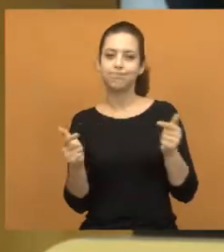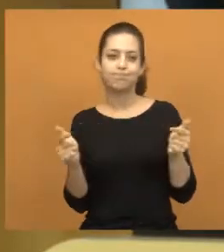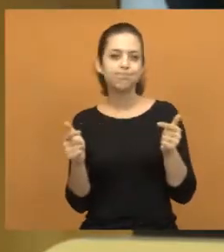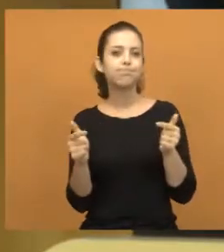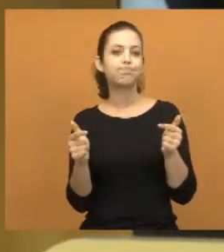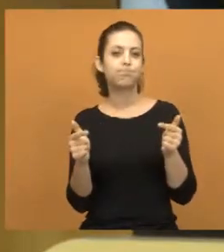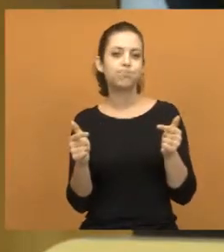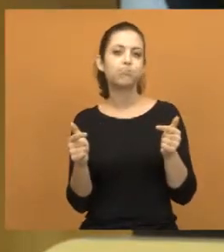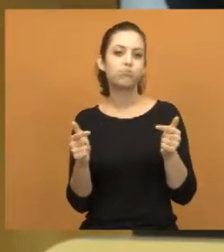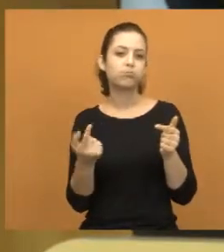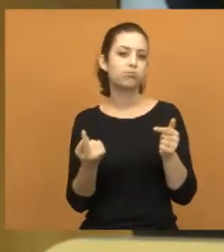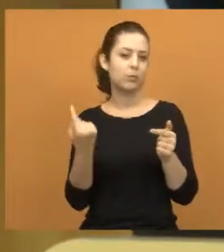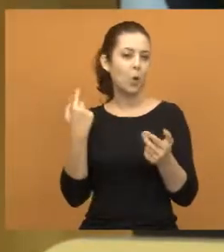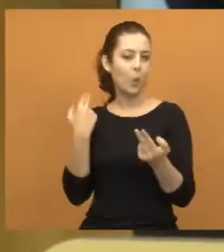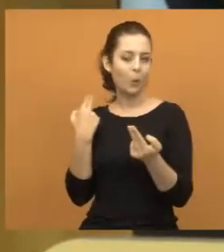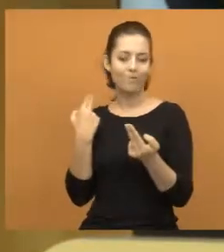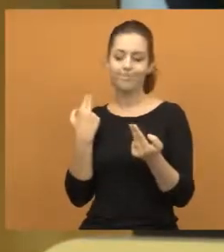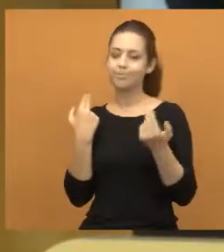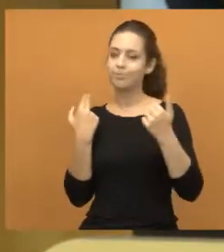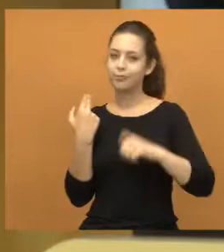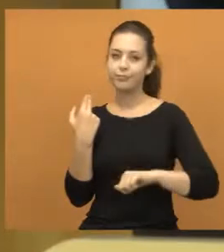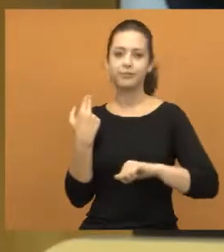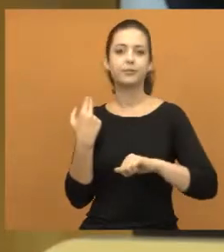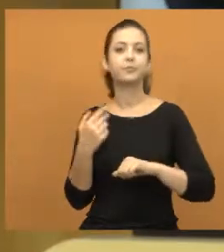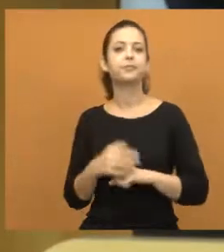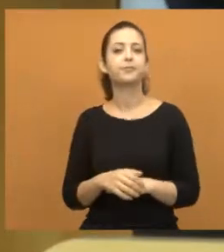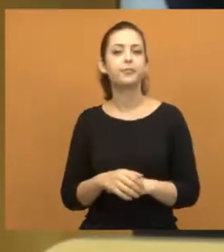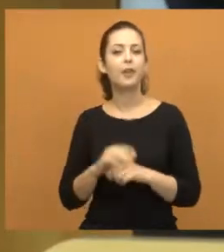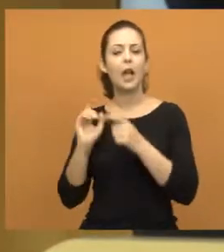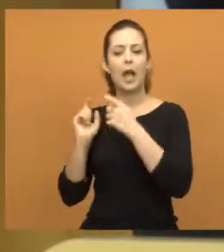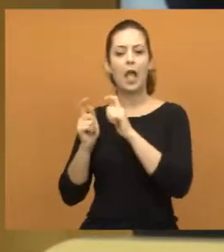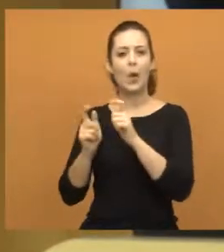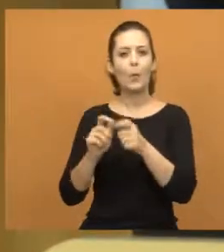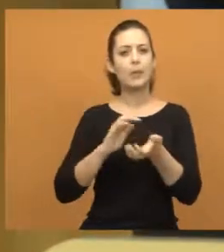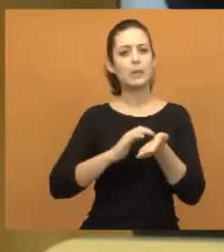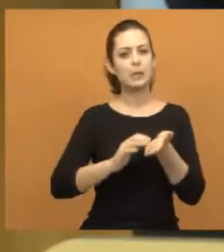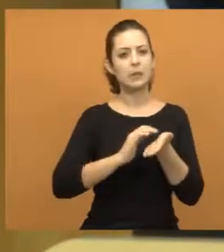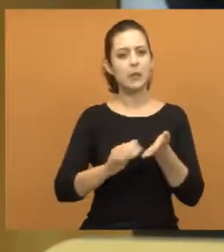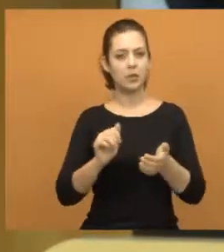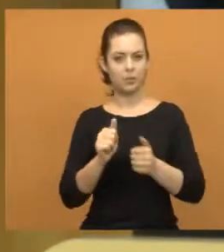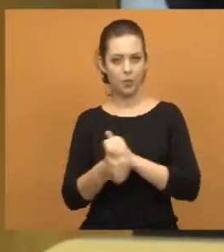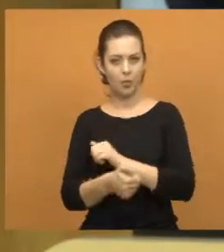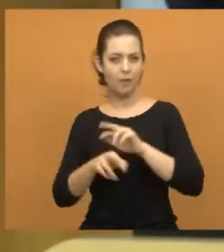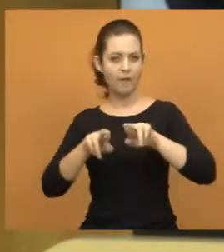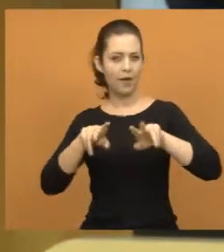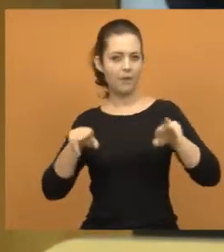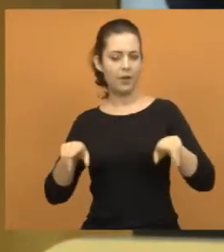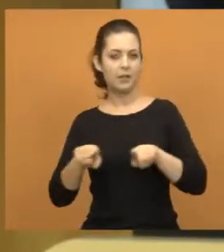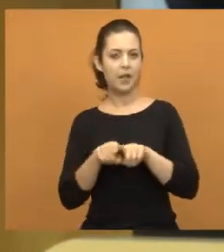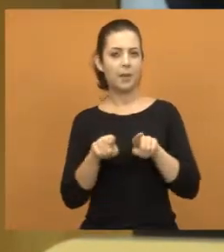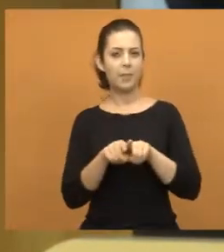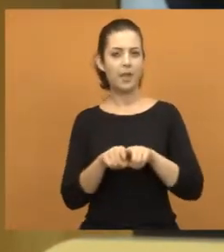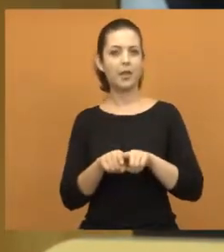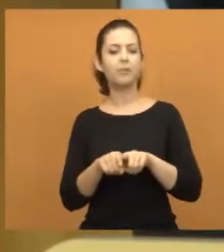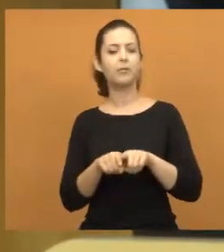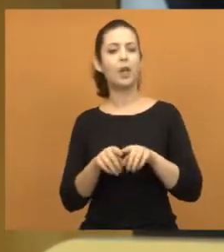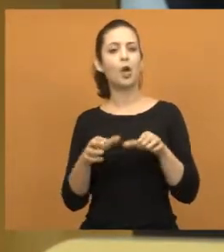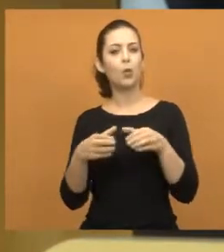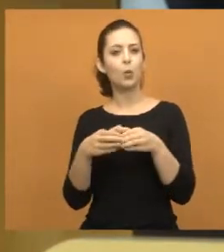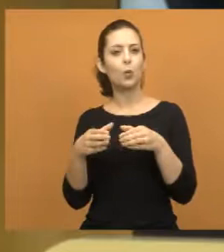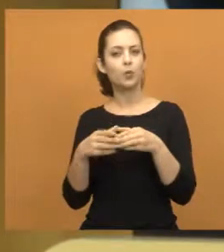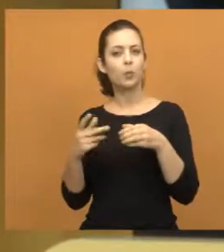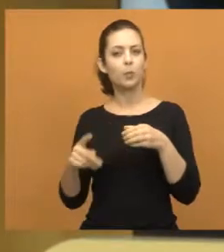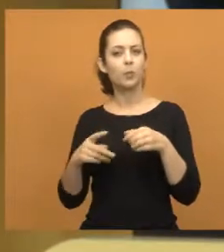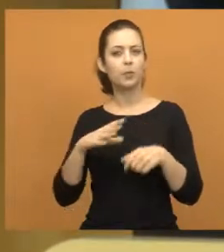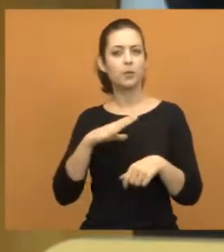mais como antigamente. A gente teve várias reuniões com o secretário de esporte, com o secretário da Liga. E a gente